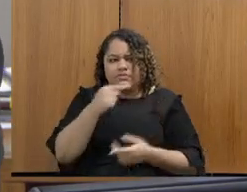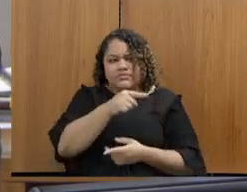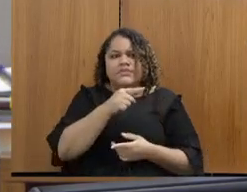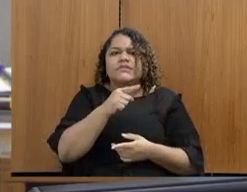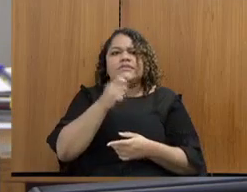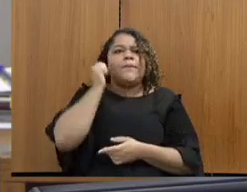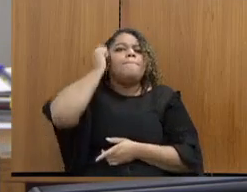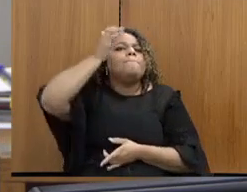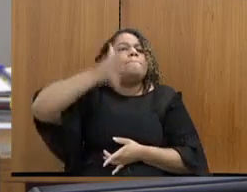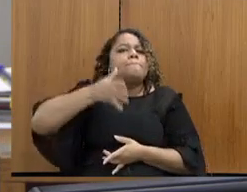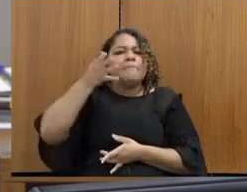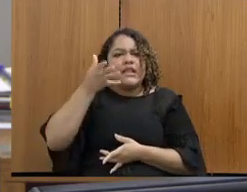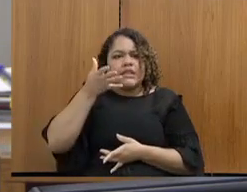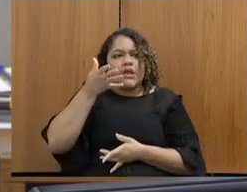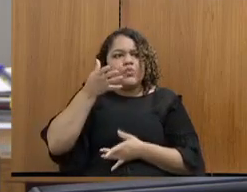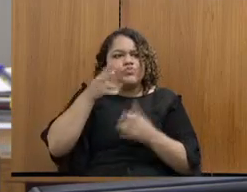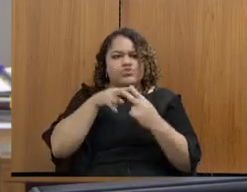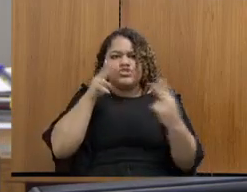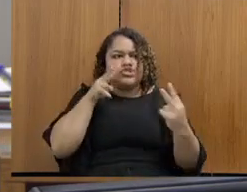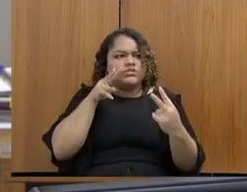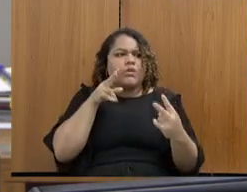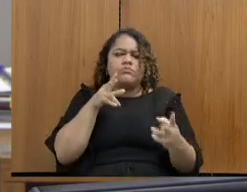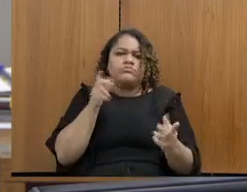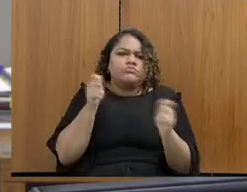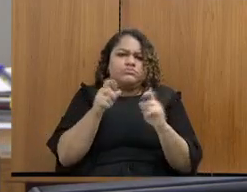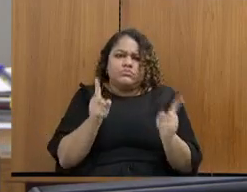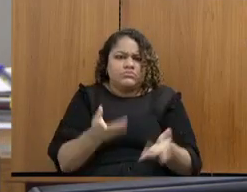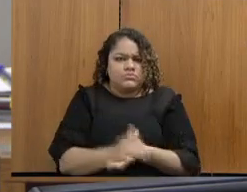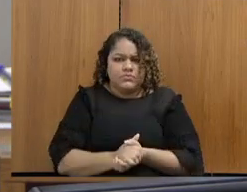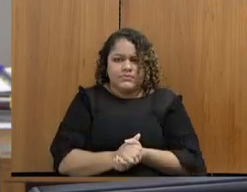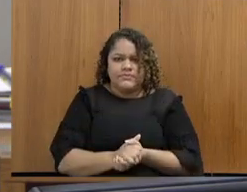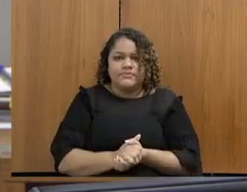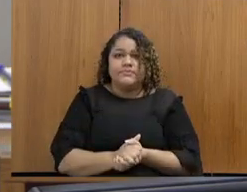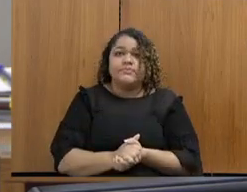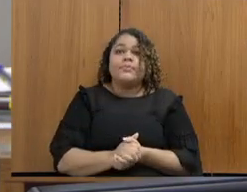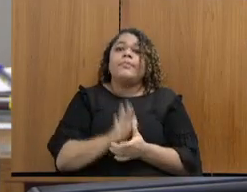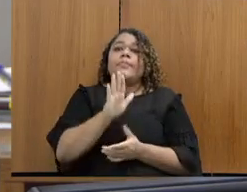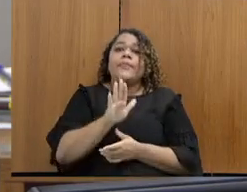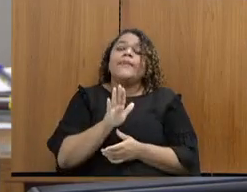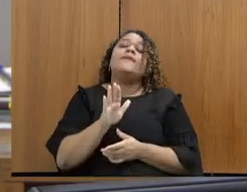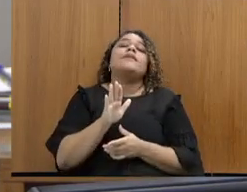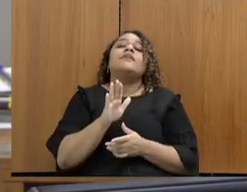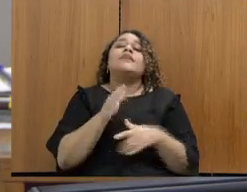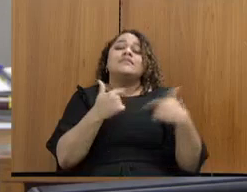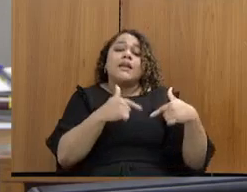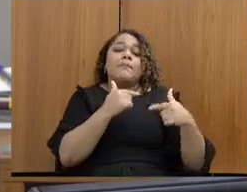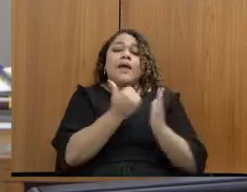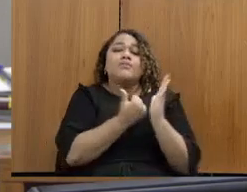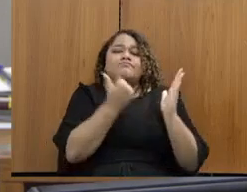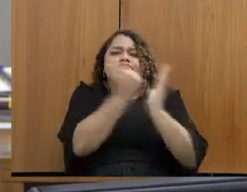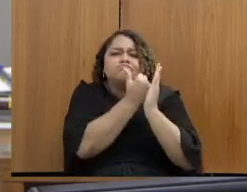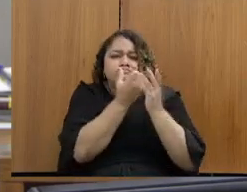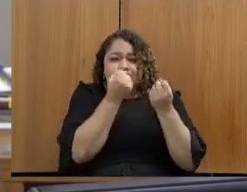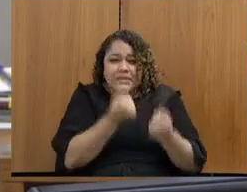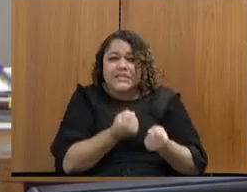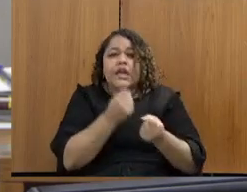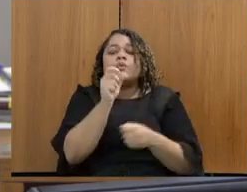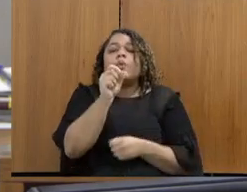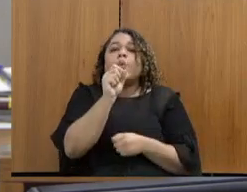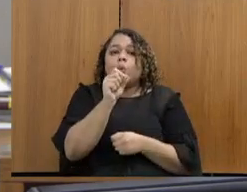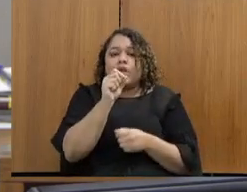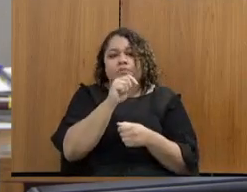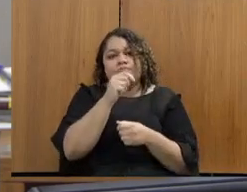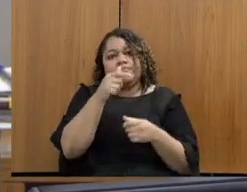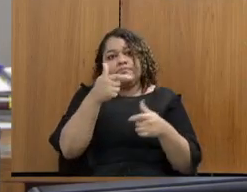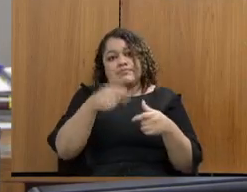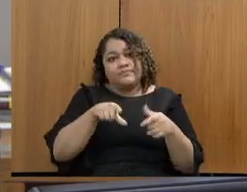falo recarga de trabalho Dra Letícia não não menos importante muito pelo contrário nós temos aí os últimos dois